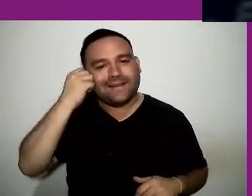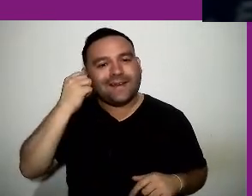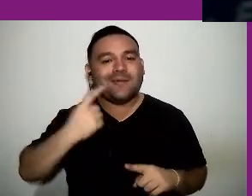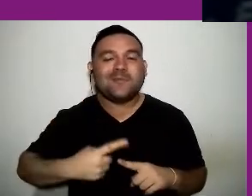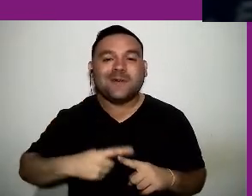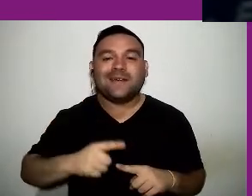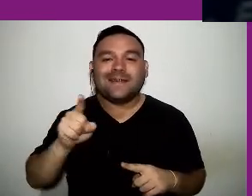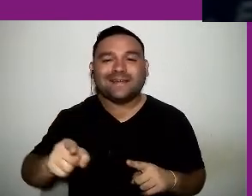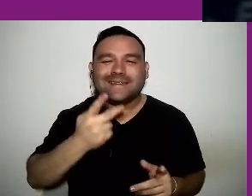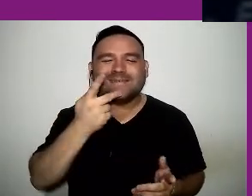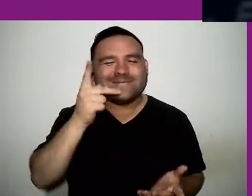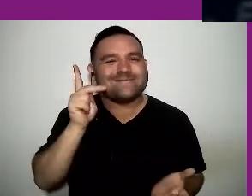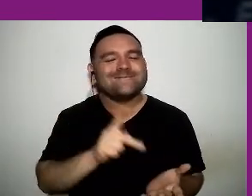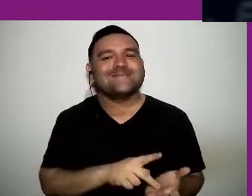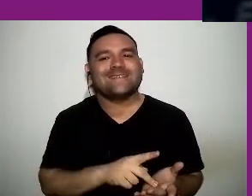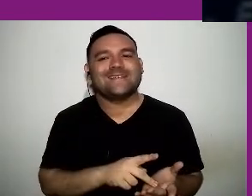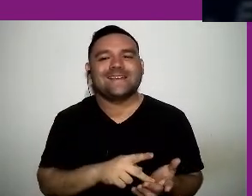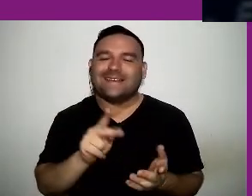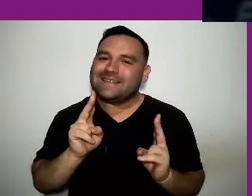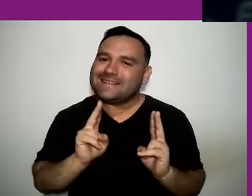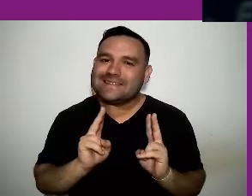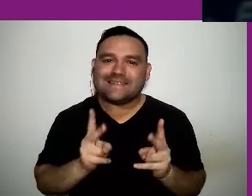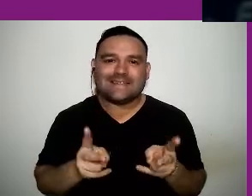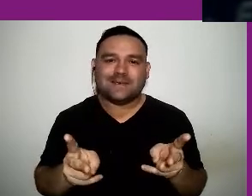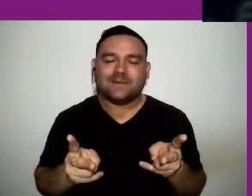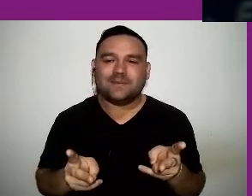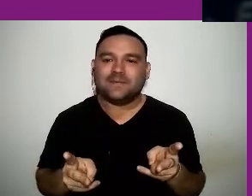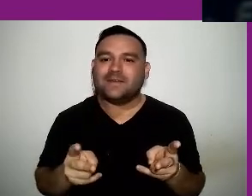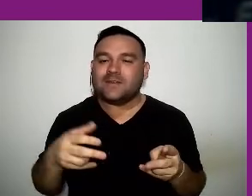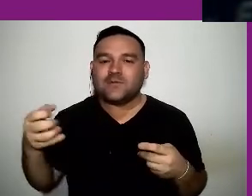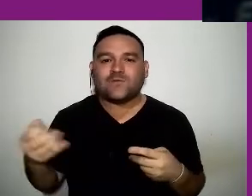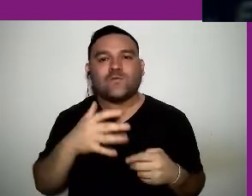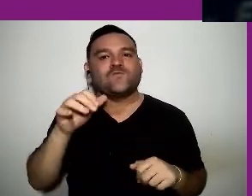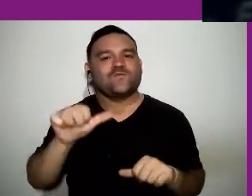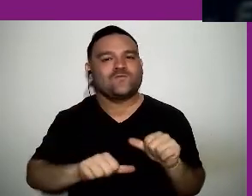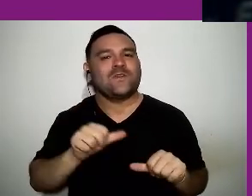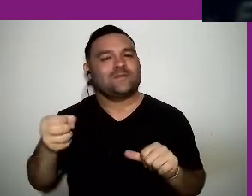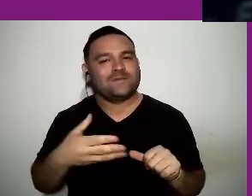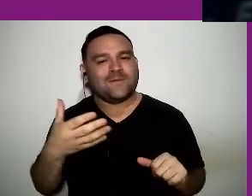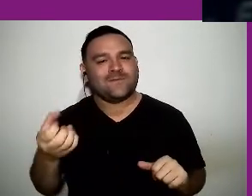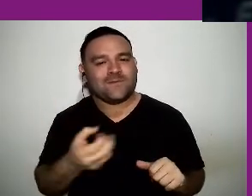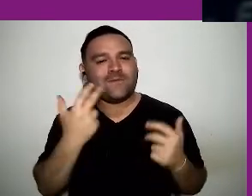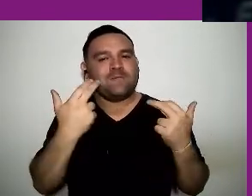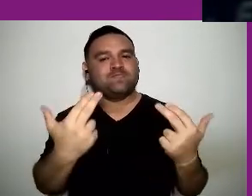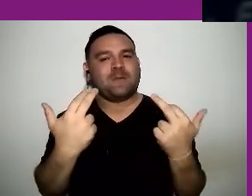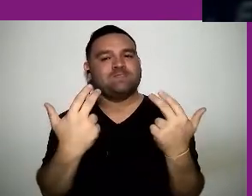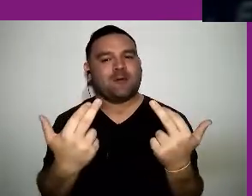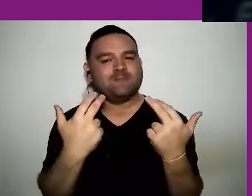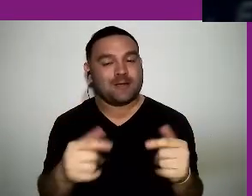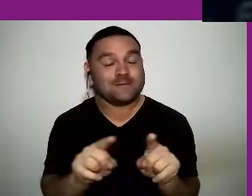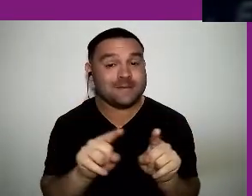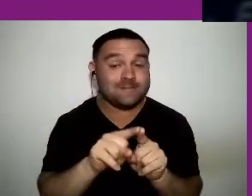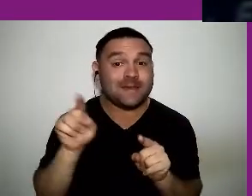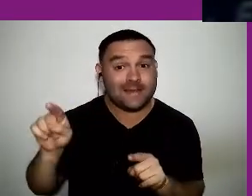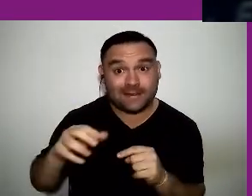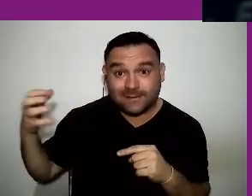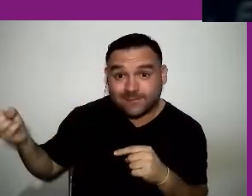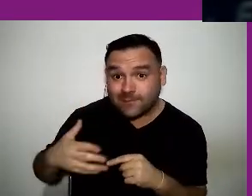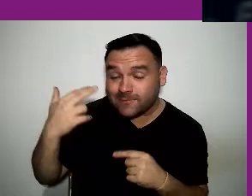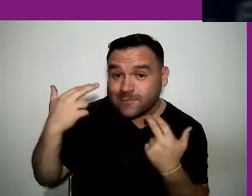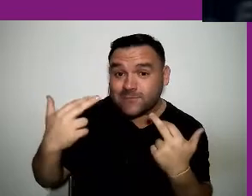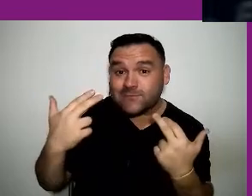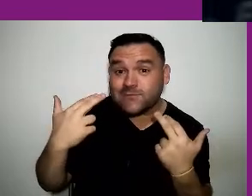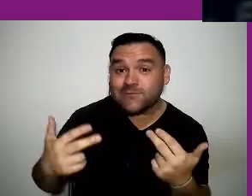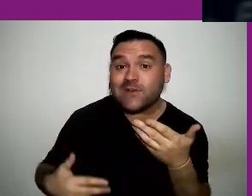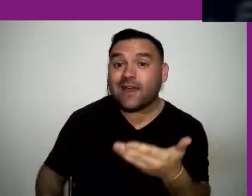porque ele, na realidade, ele está sempre inovando. E uma das inovações